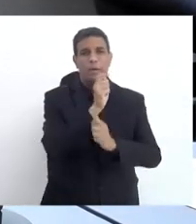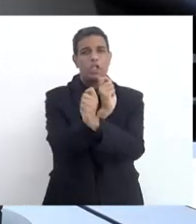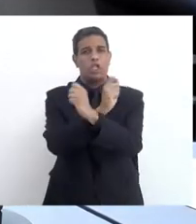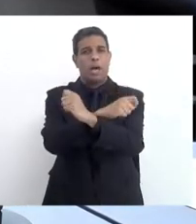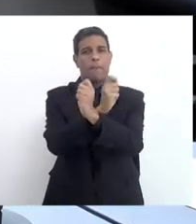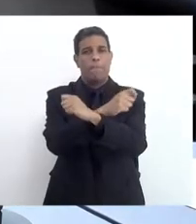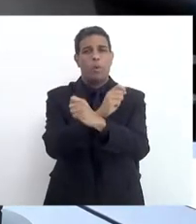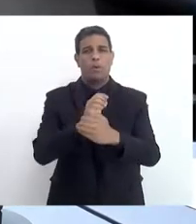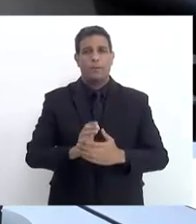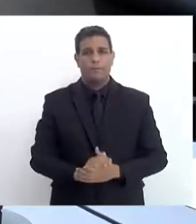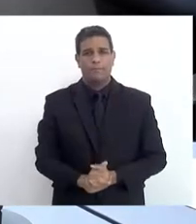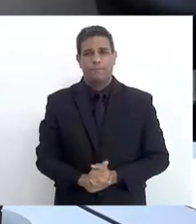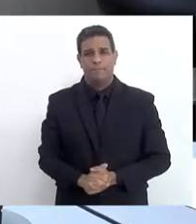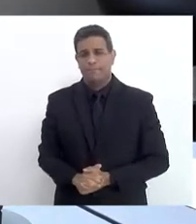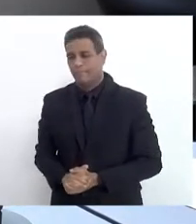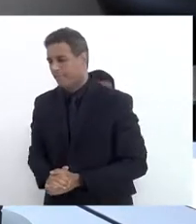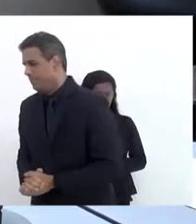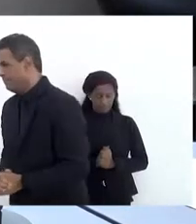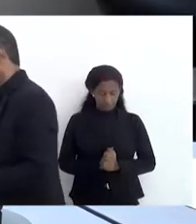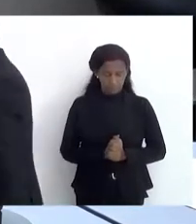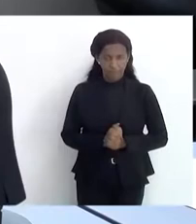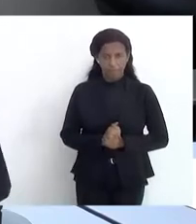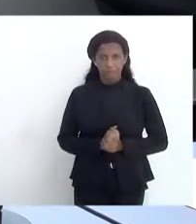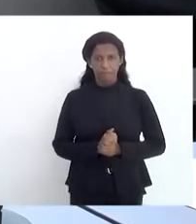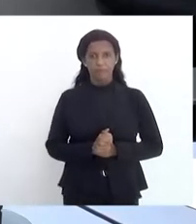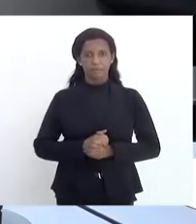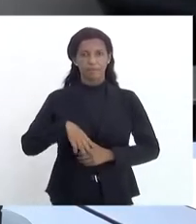toda sinceridade, respondi.